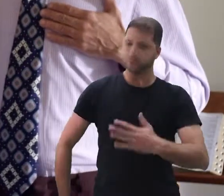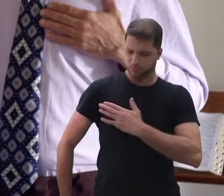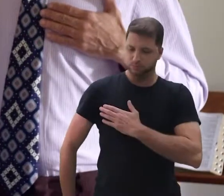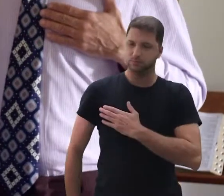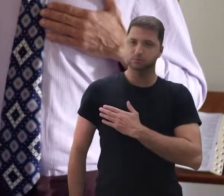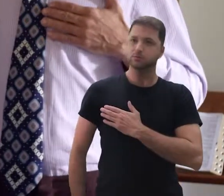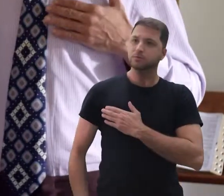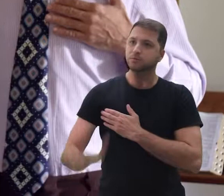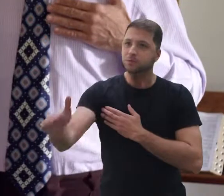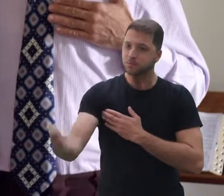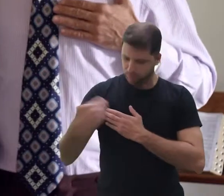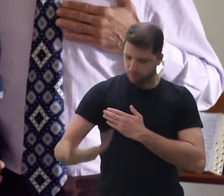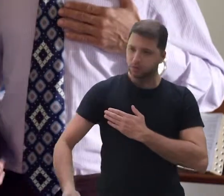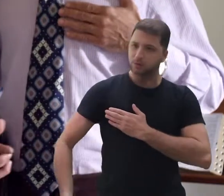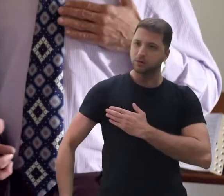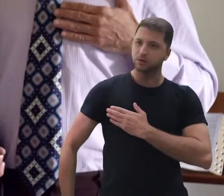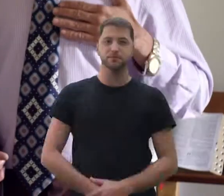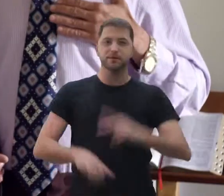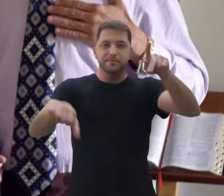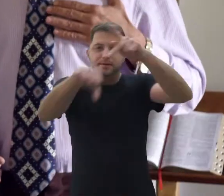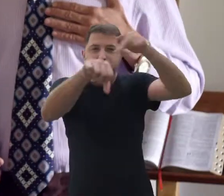A postura, rapaz.